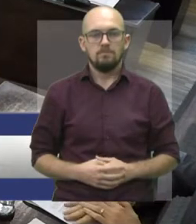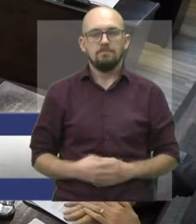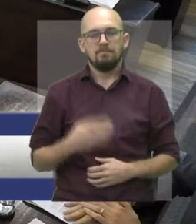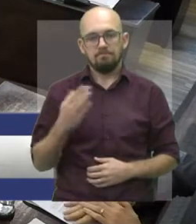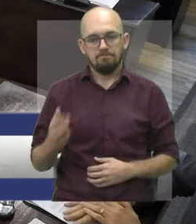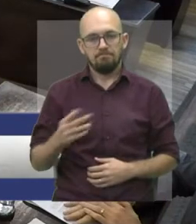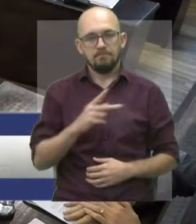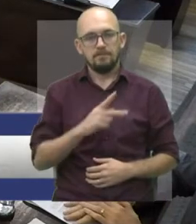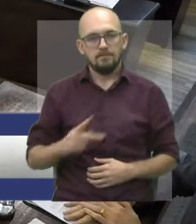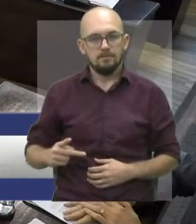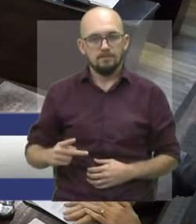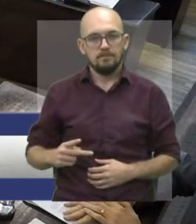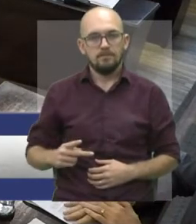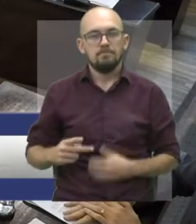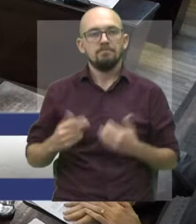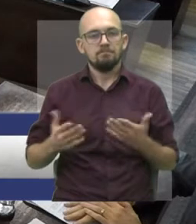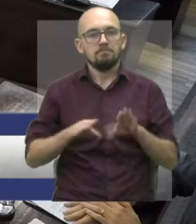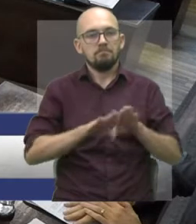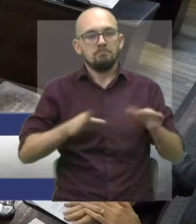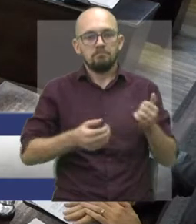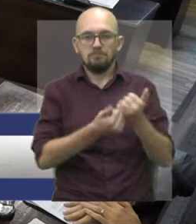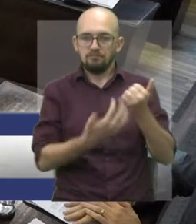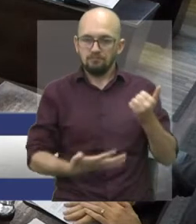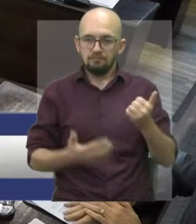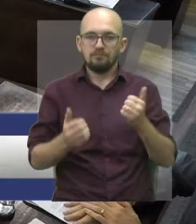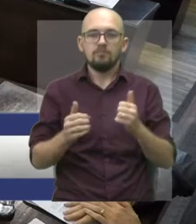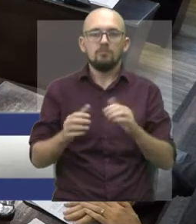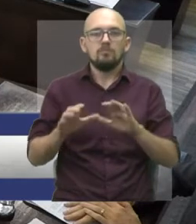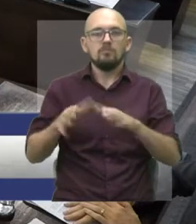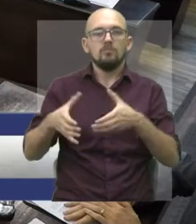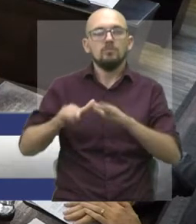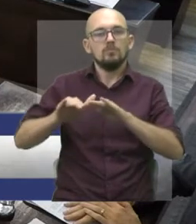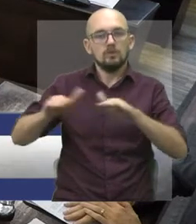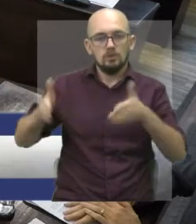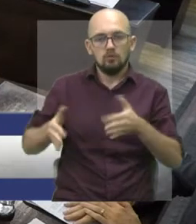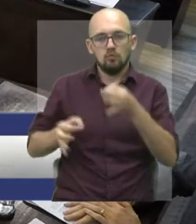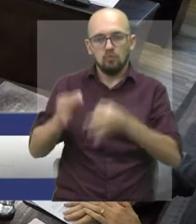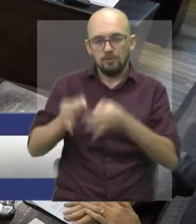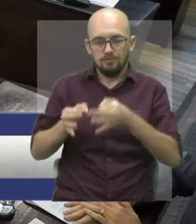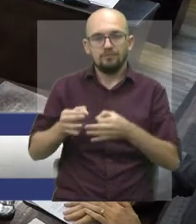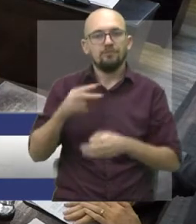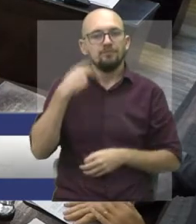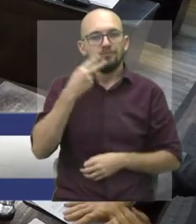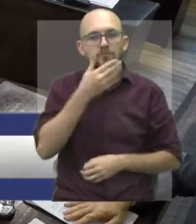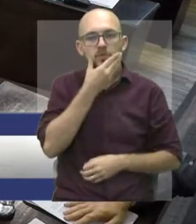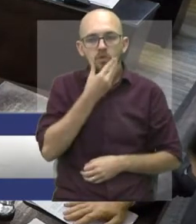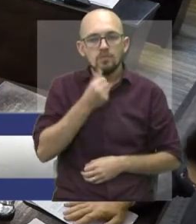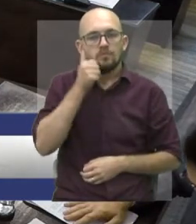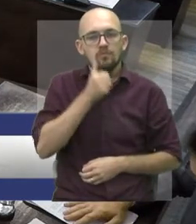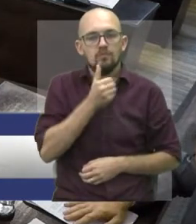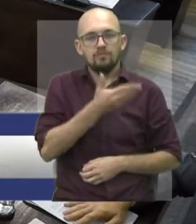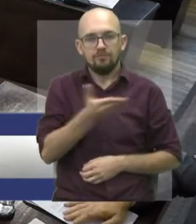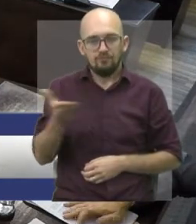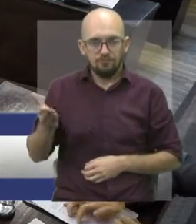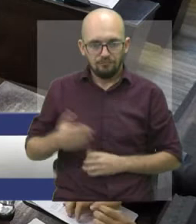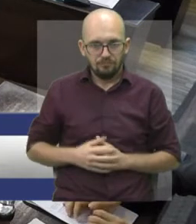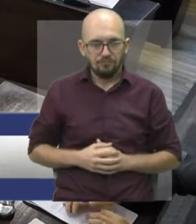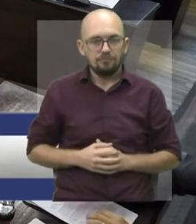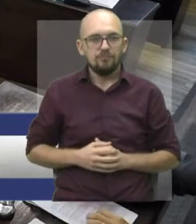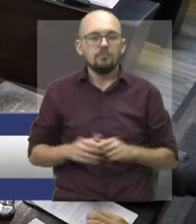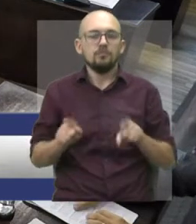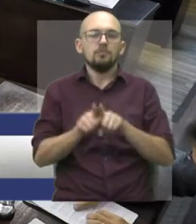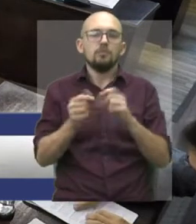Senhor presidente, mesa, mesa jurídica, vereadores e vereadoras,